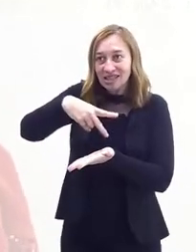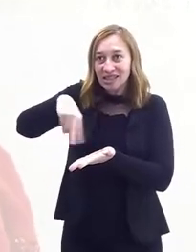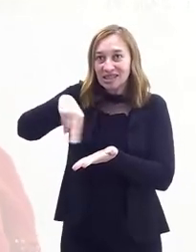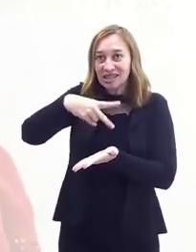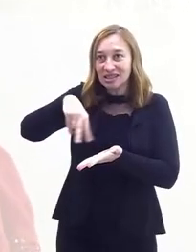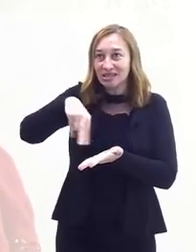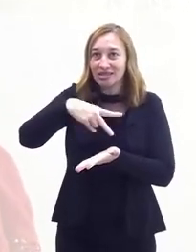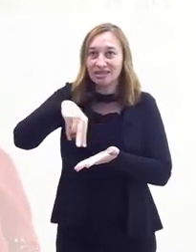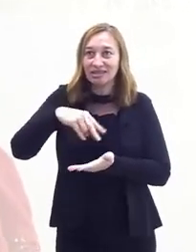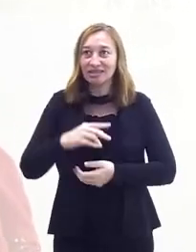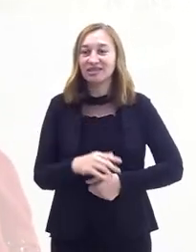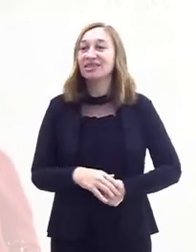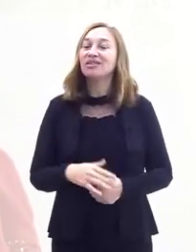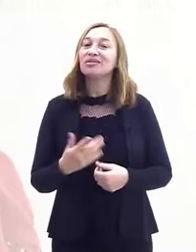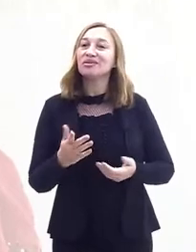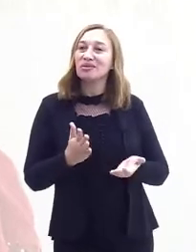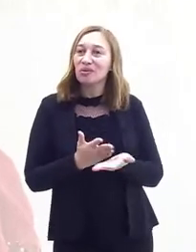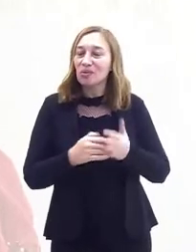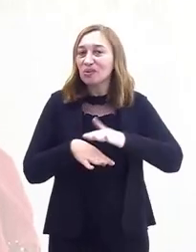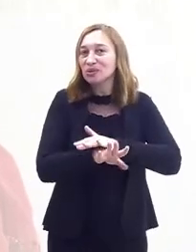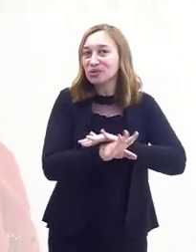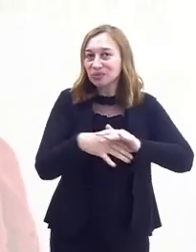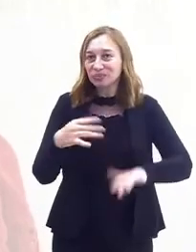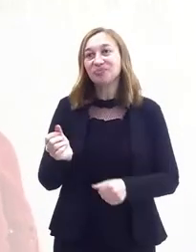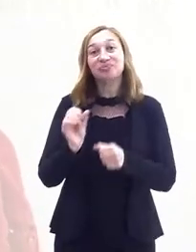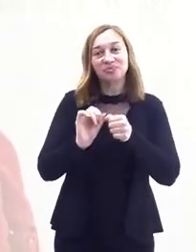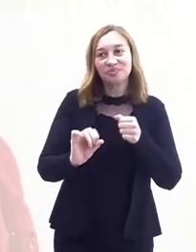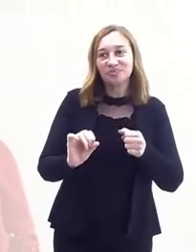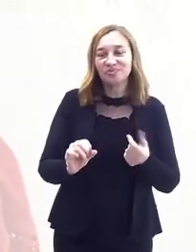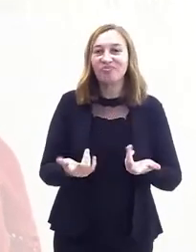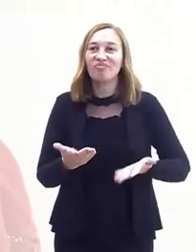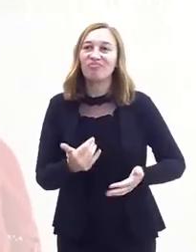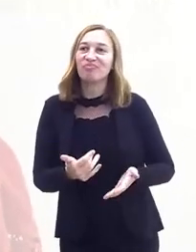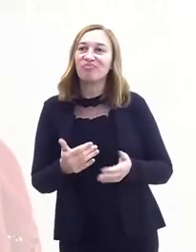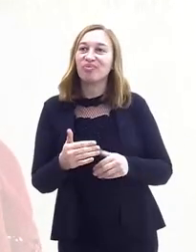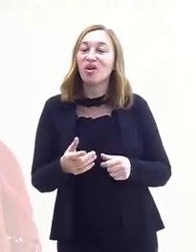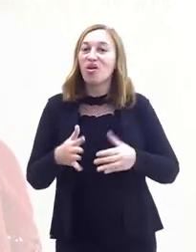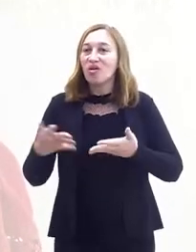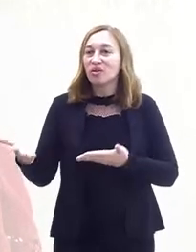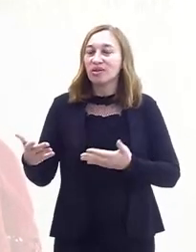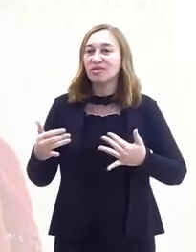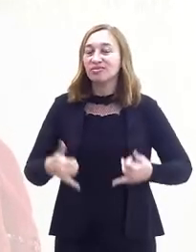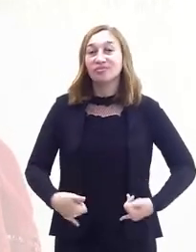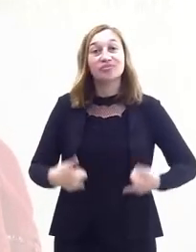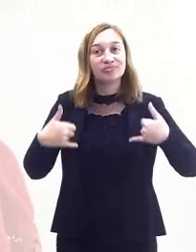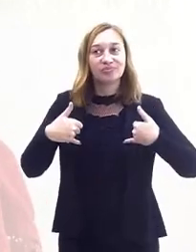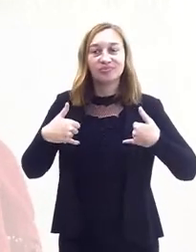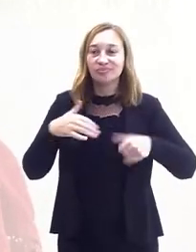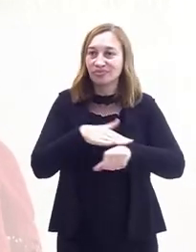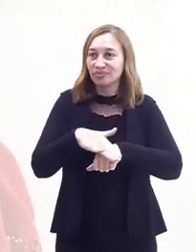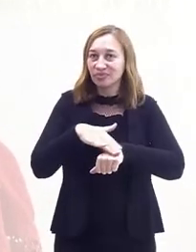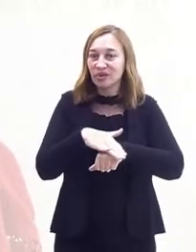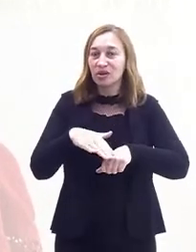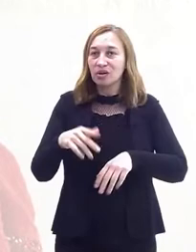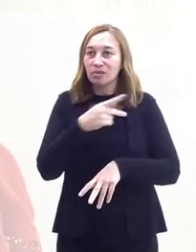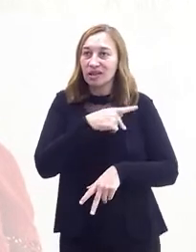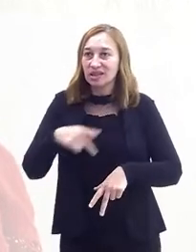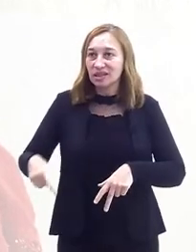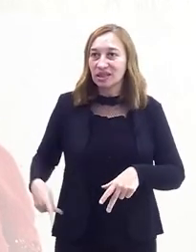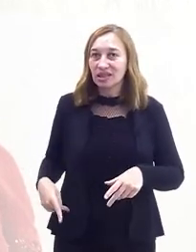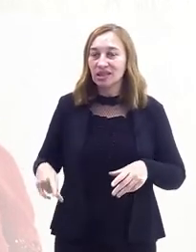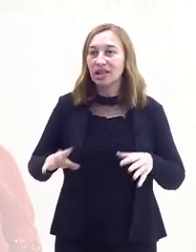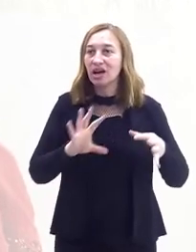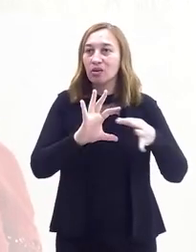dançando, como eles costumam fazer. Estou tendo a honra de conversar com o presidente da União Cigana